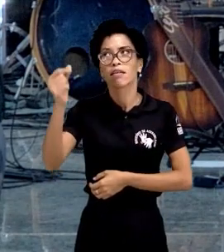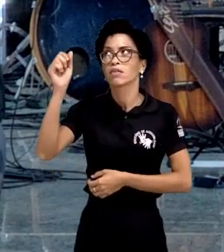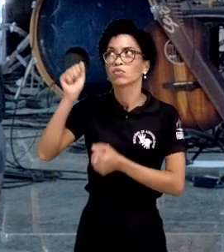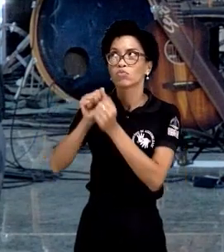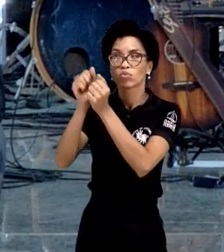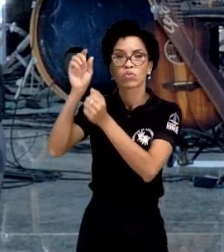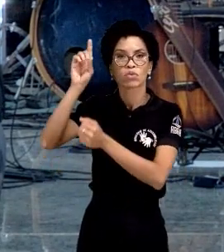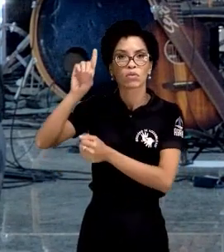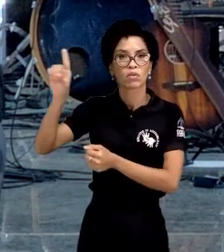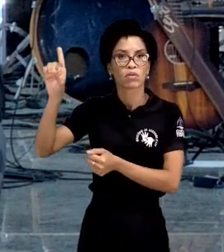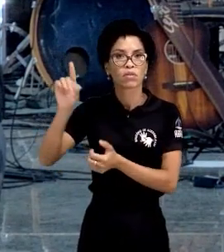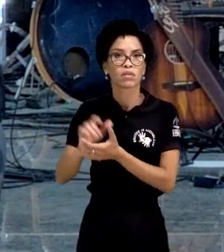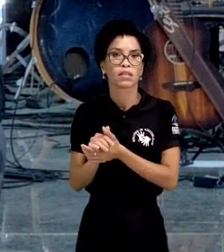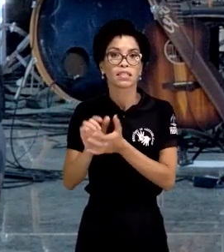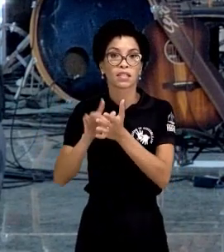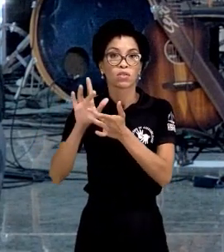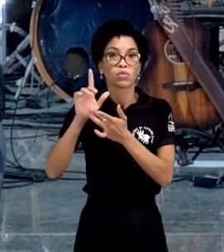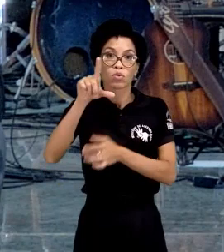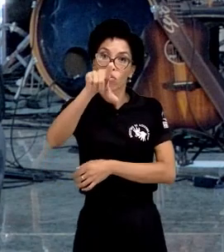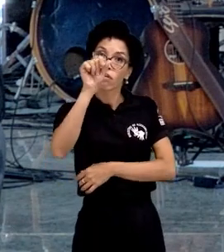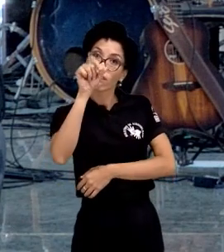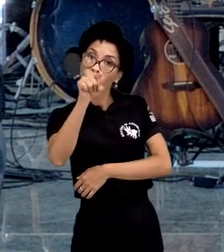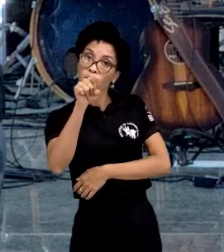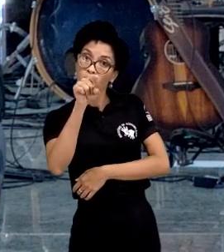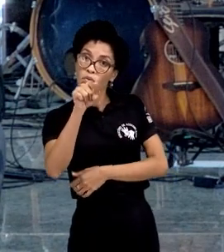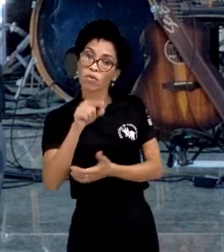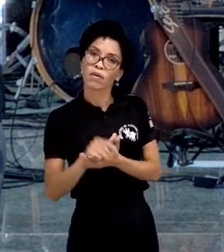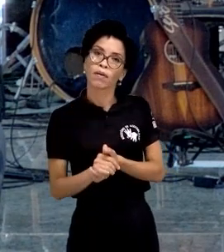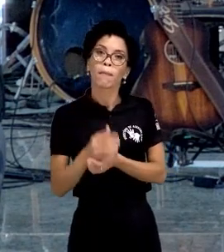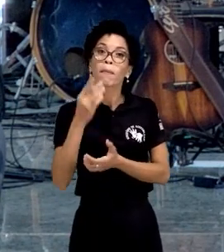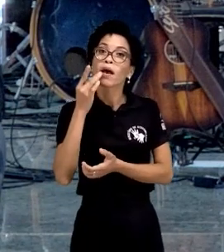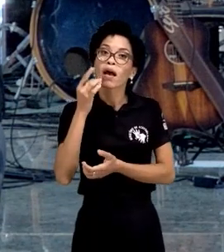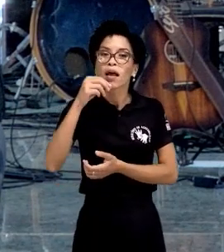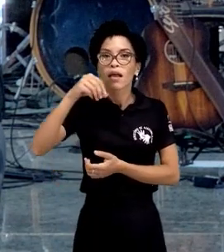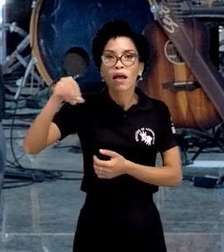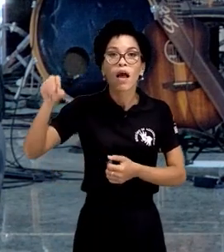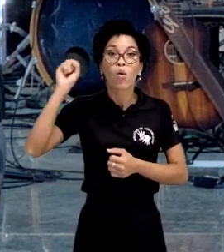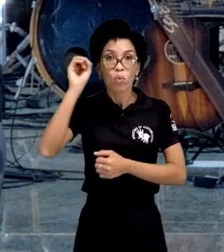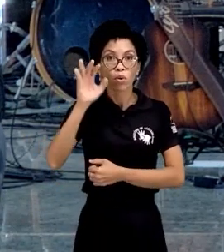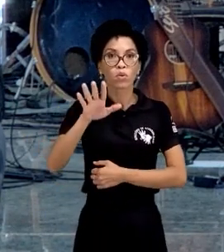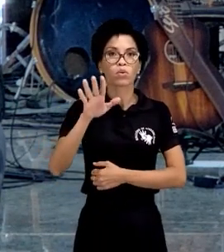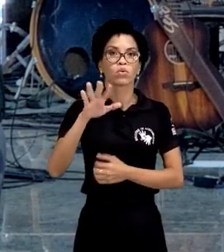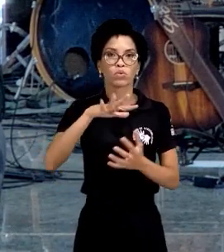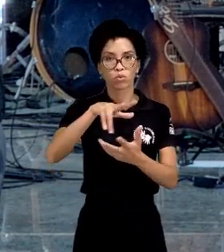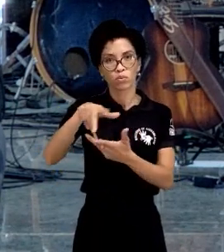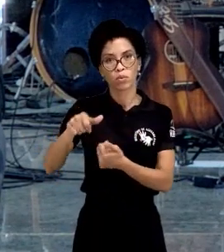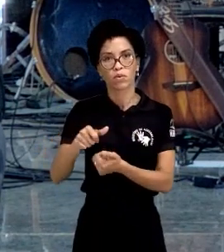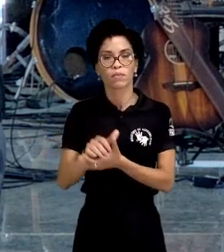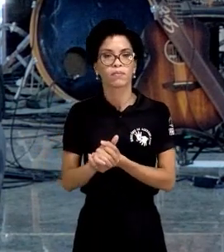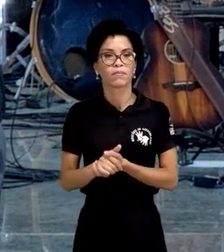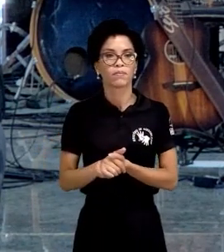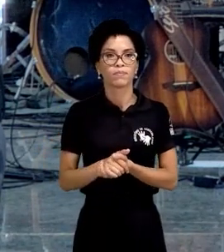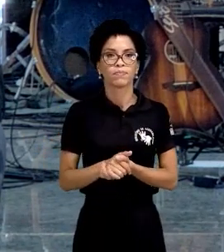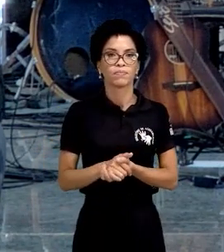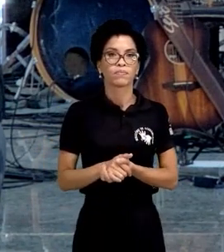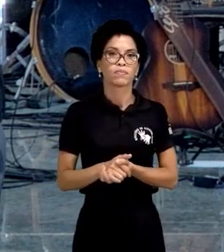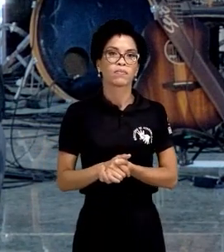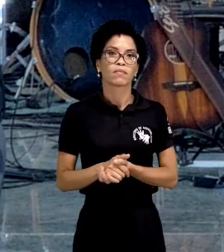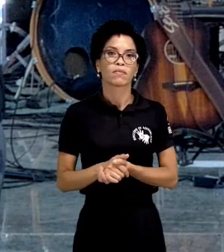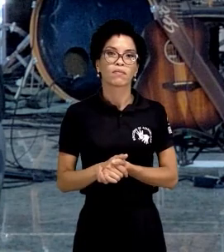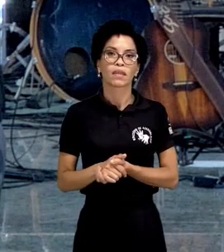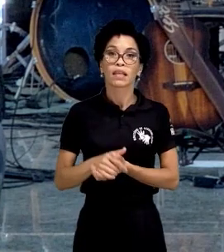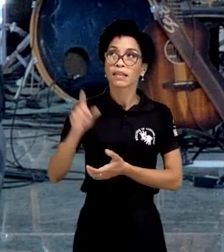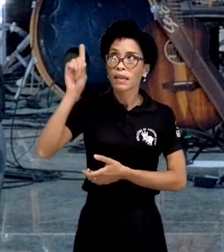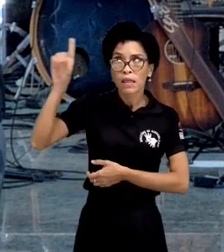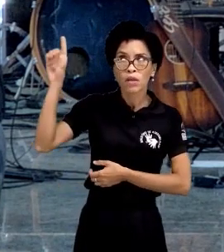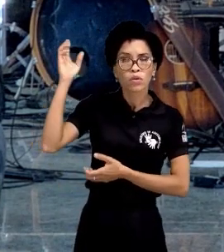Não há como fugir disso, graças a Deus por isso. E Ele vai querer te usar, Ele vai te incomodar, Ele vai continuar te incomodando,